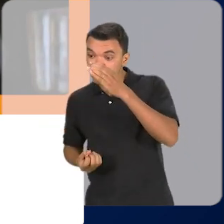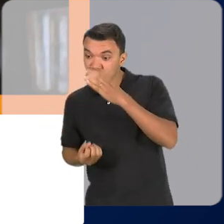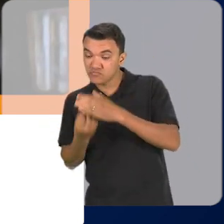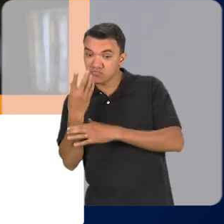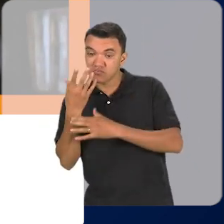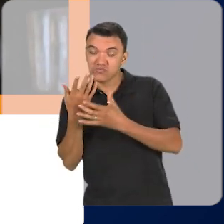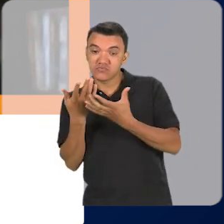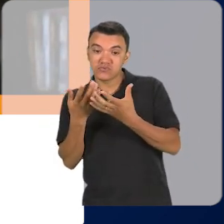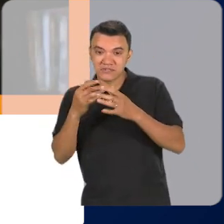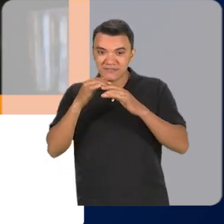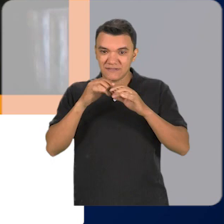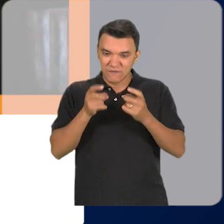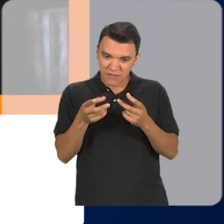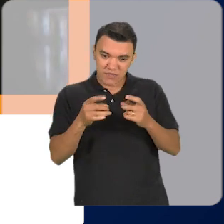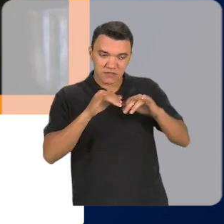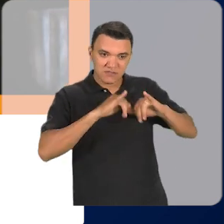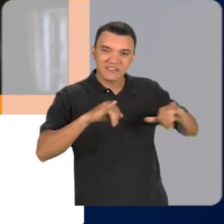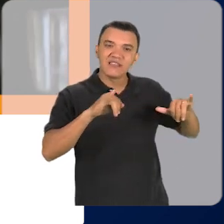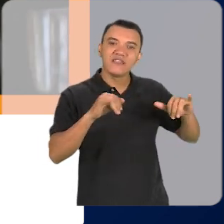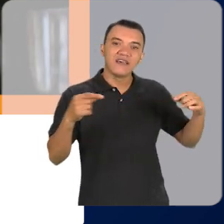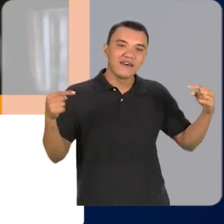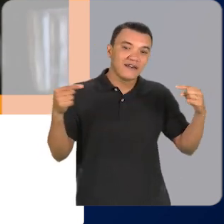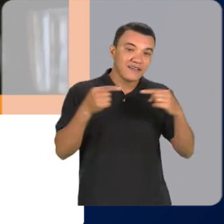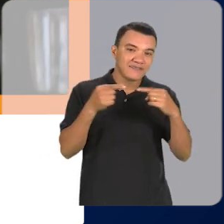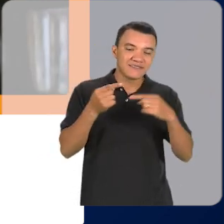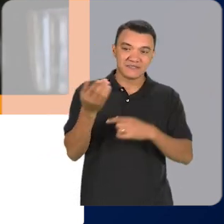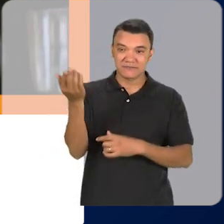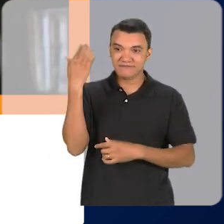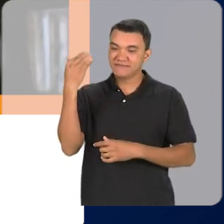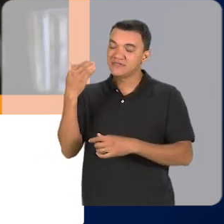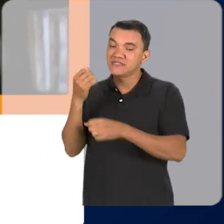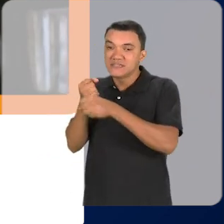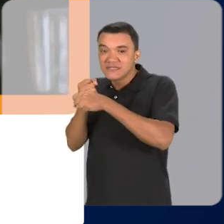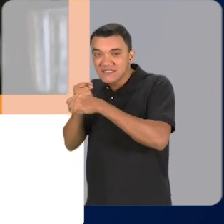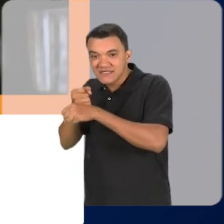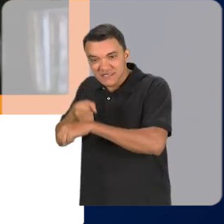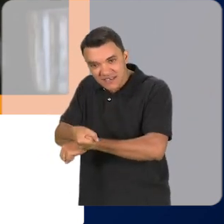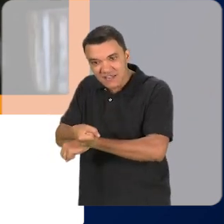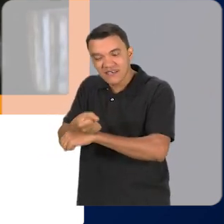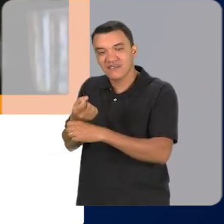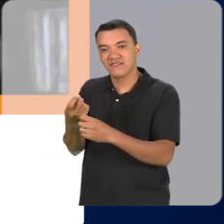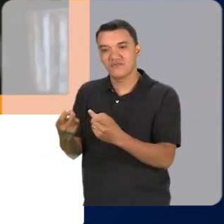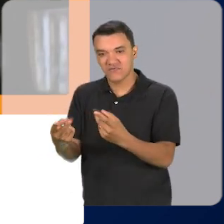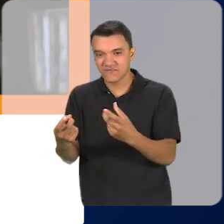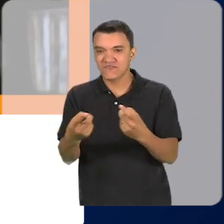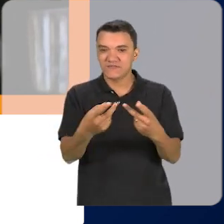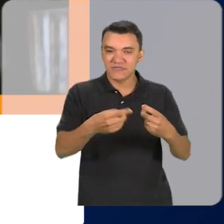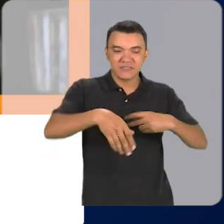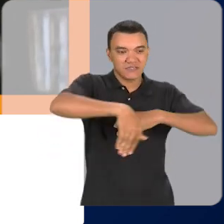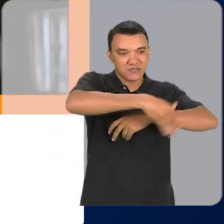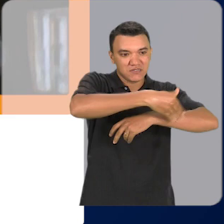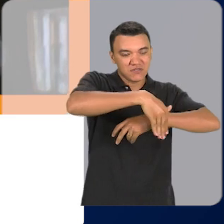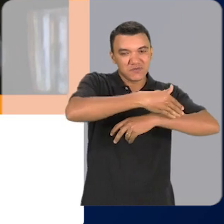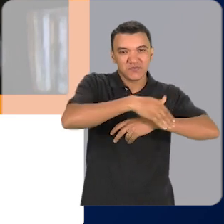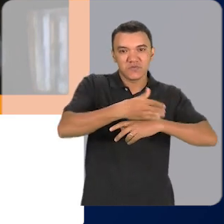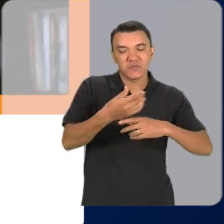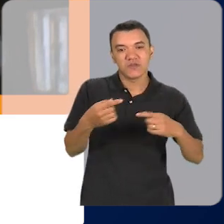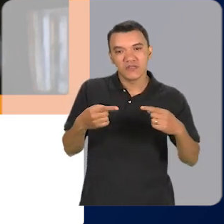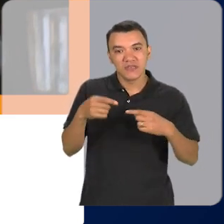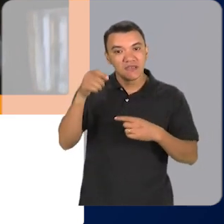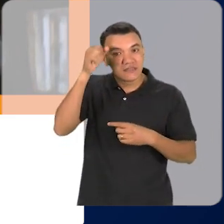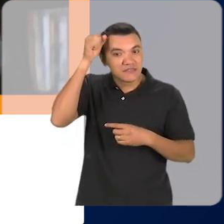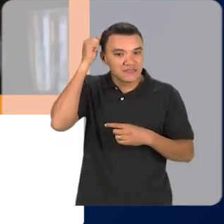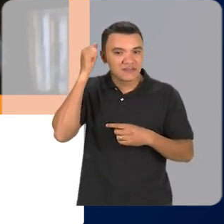estão ligadas justamente a essas atividades, né, dos ganhadores e das ganhadeiras no século XIX, que vendiam seus produtos